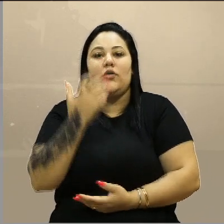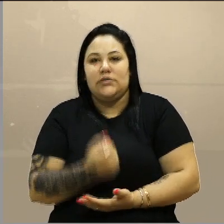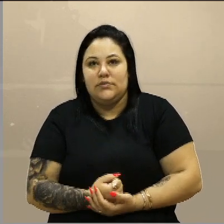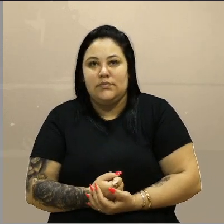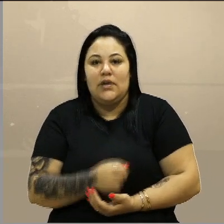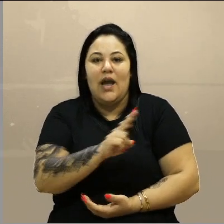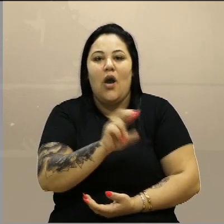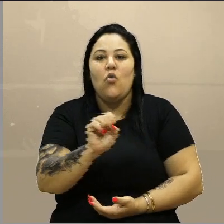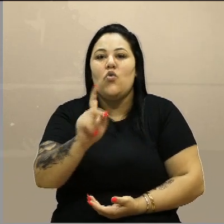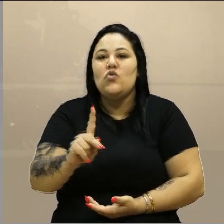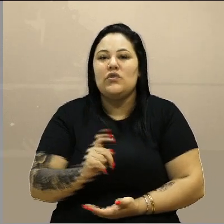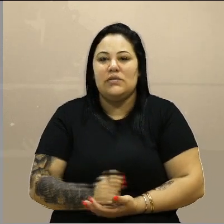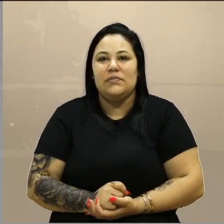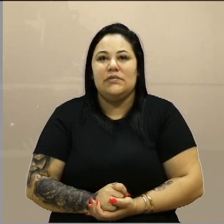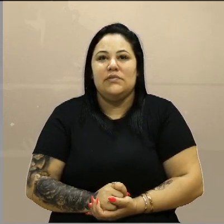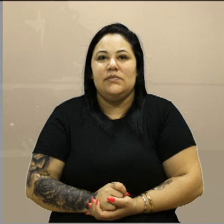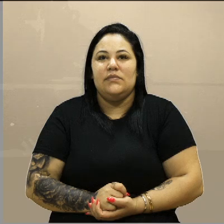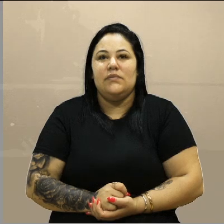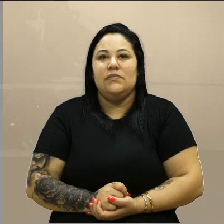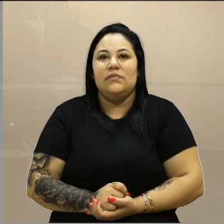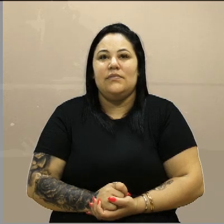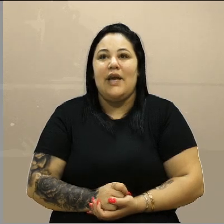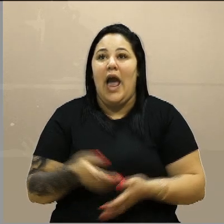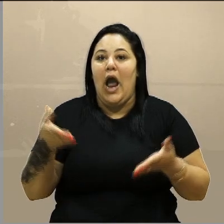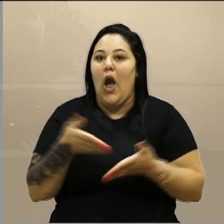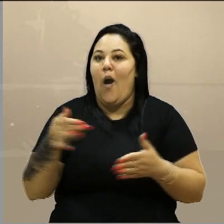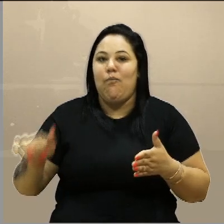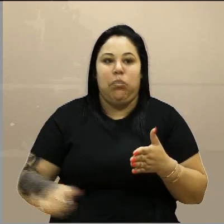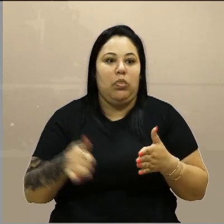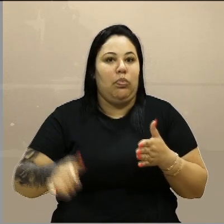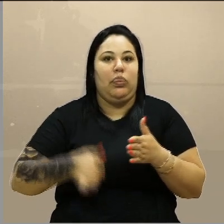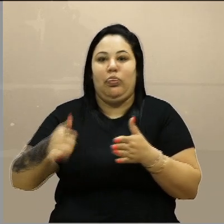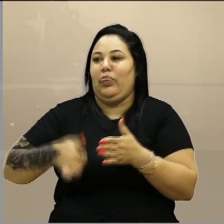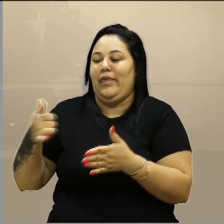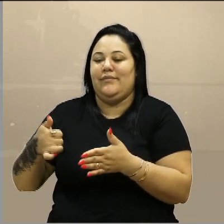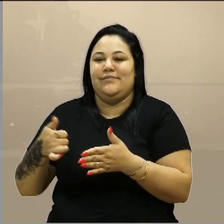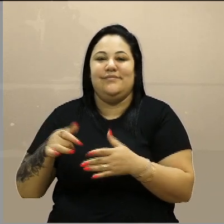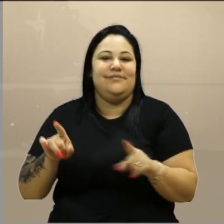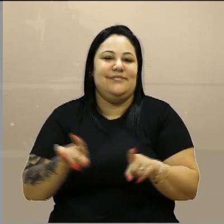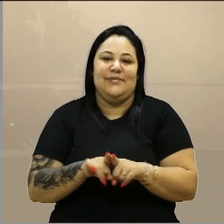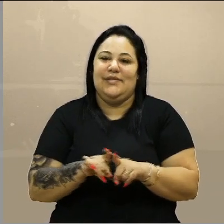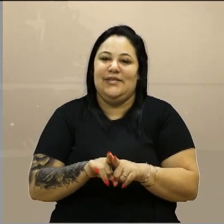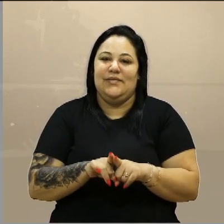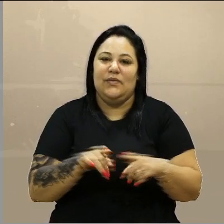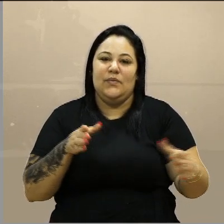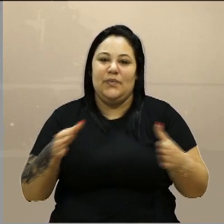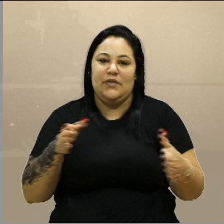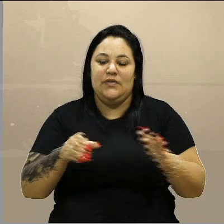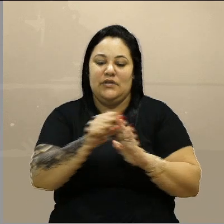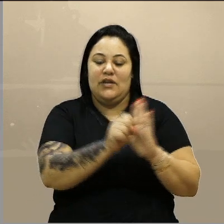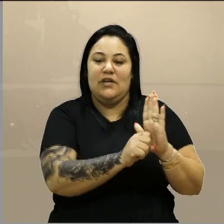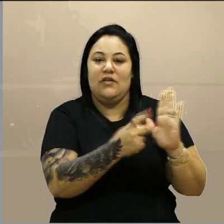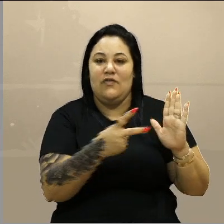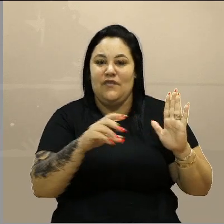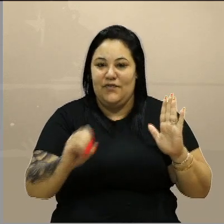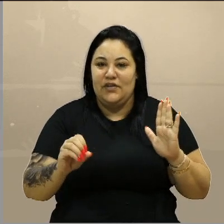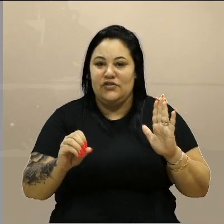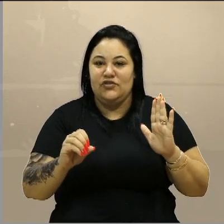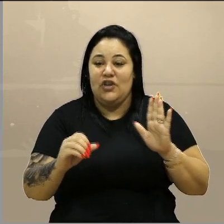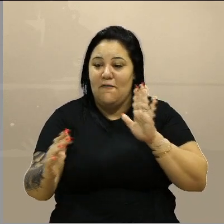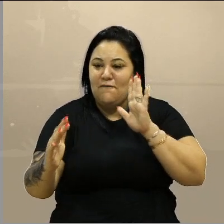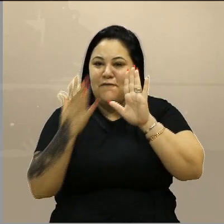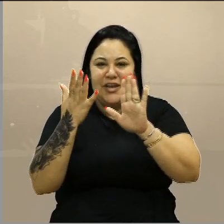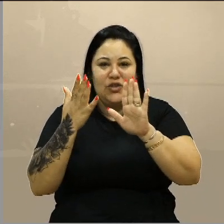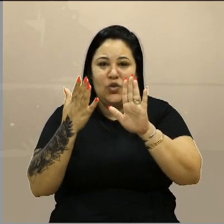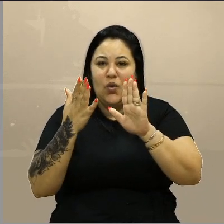agora vai deslanchar, mas não. Durante o século XX, a gente enfrentou diversas instabilidades políticas.